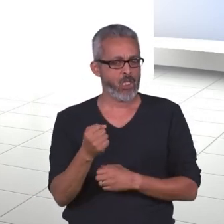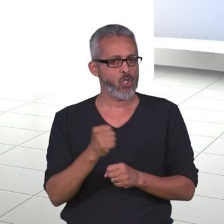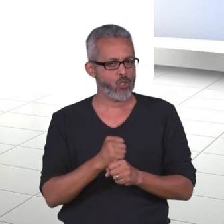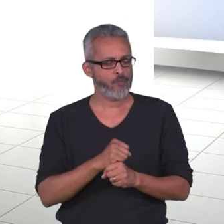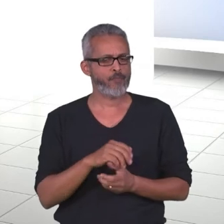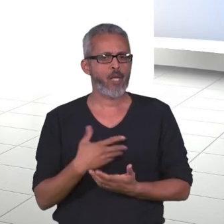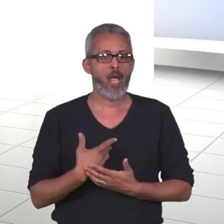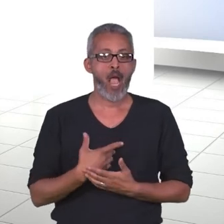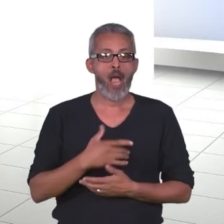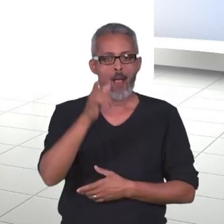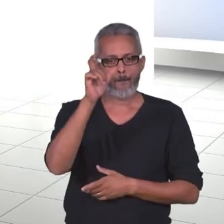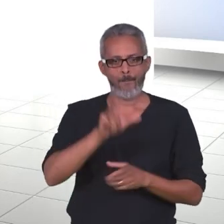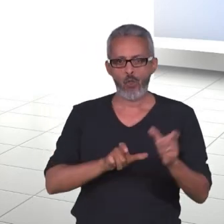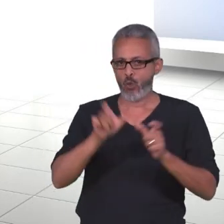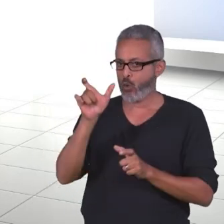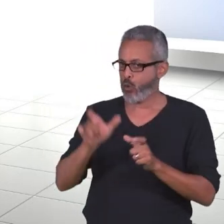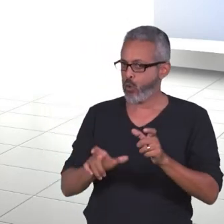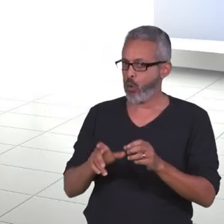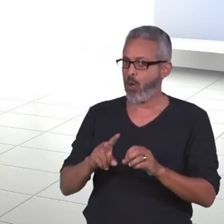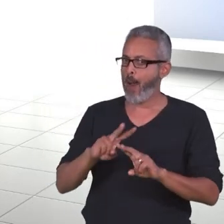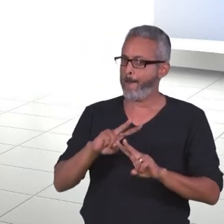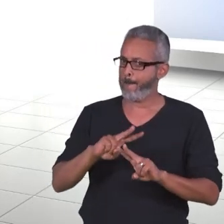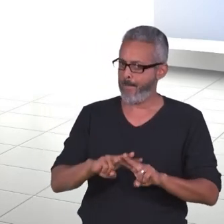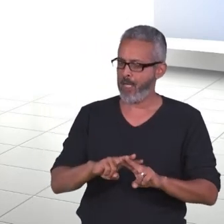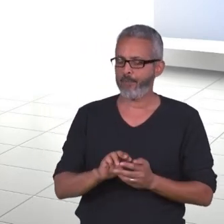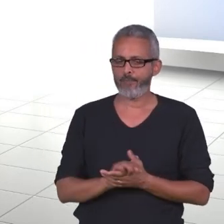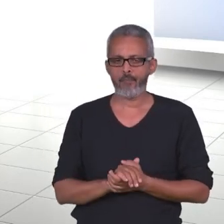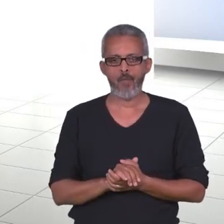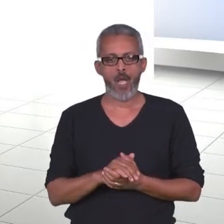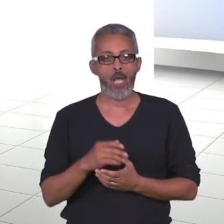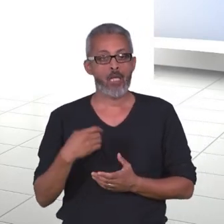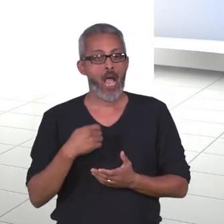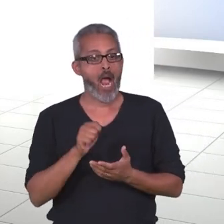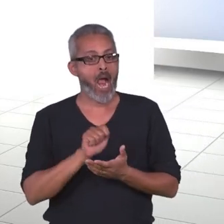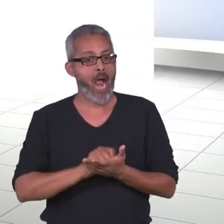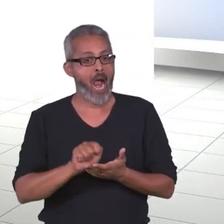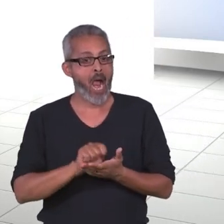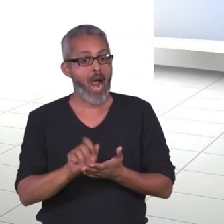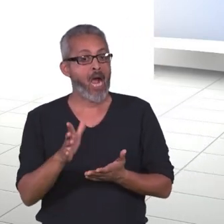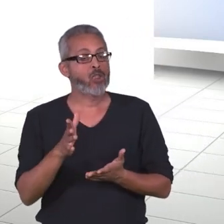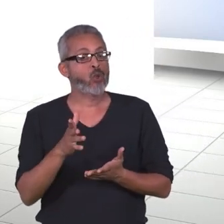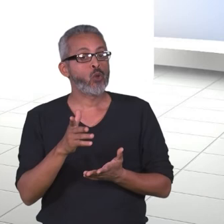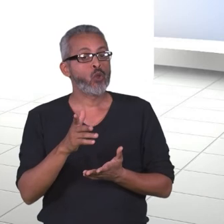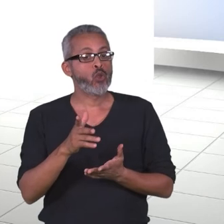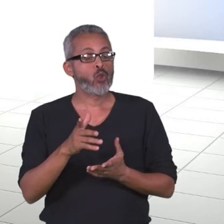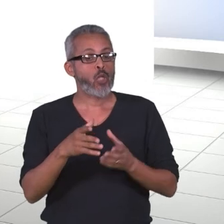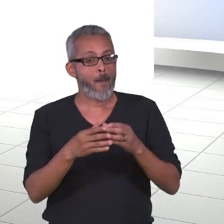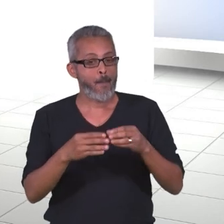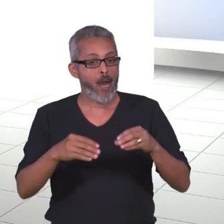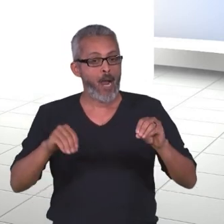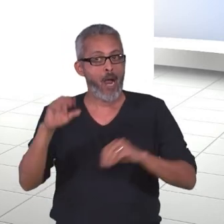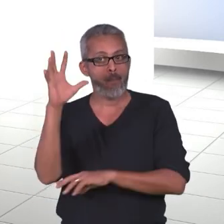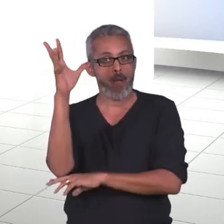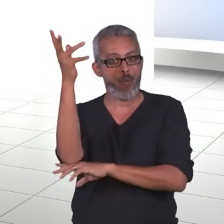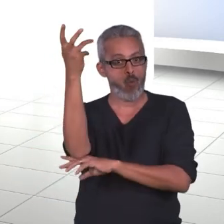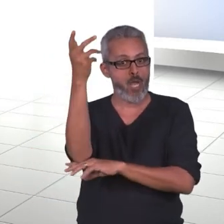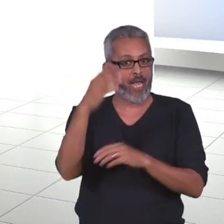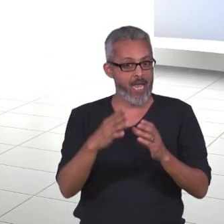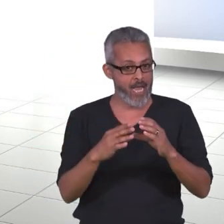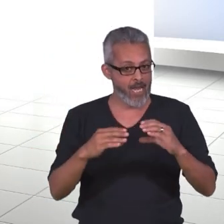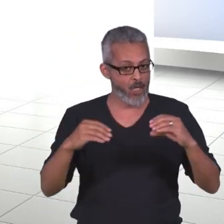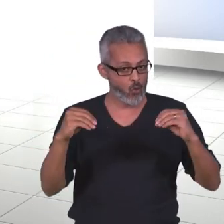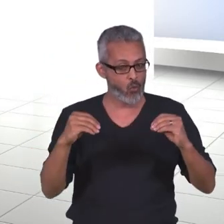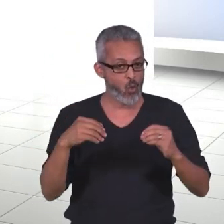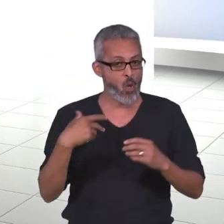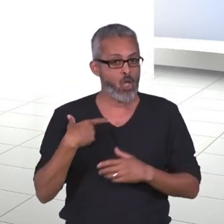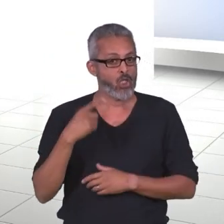de 2020 para pessoas privadas de liberdade, traz a obra O Mamoeiro, de Tarsila